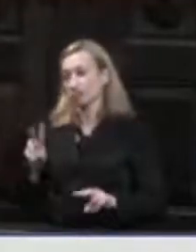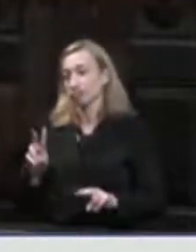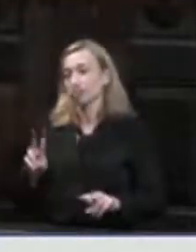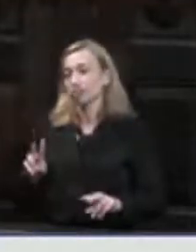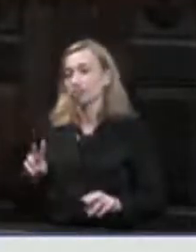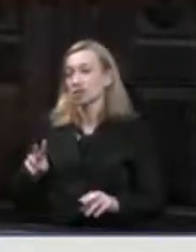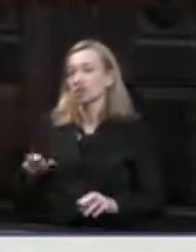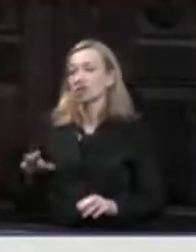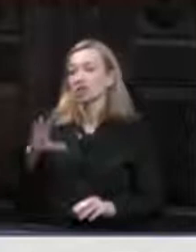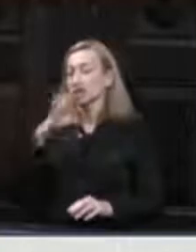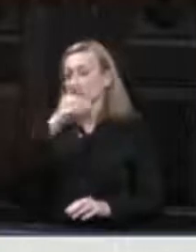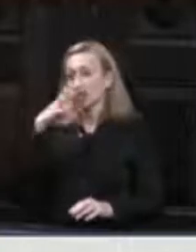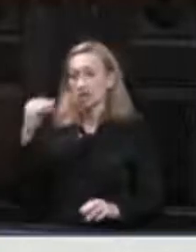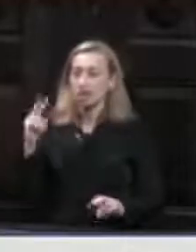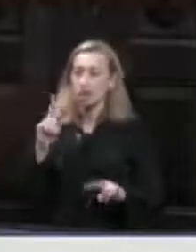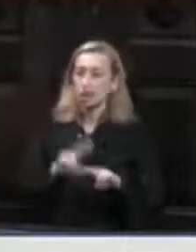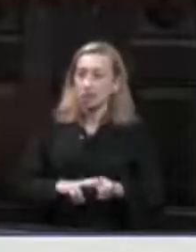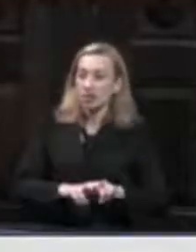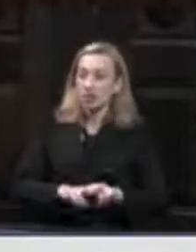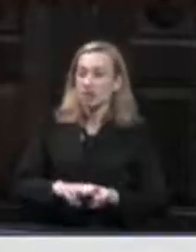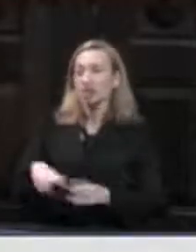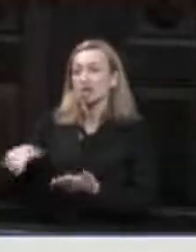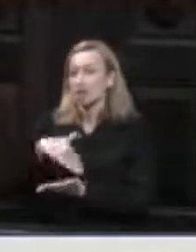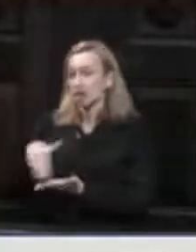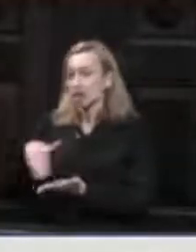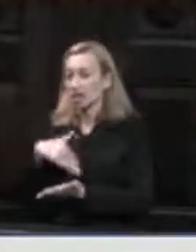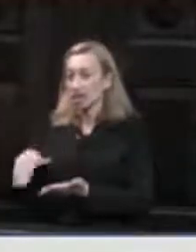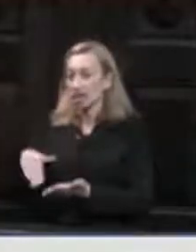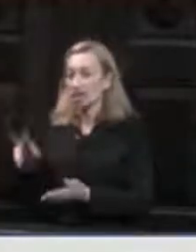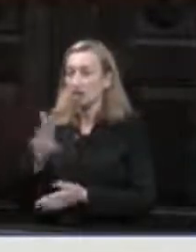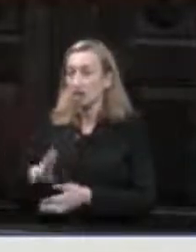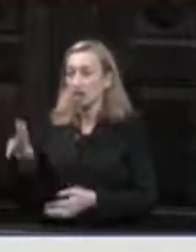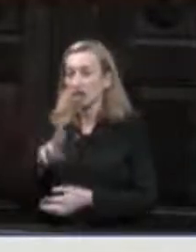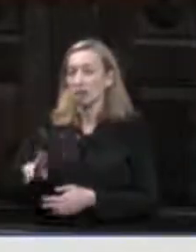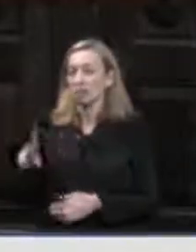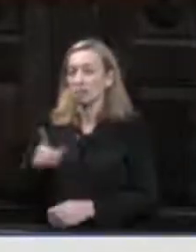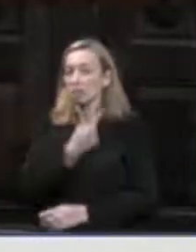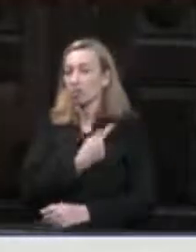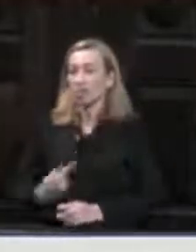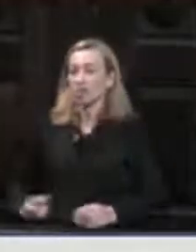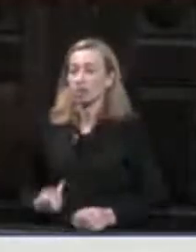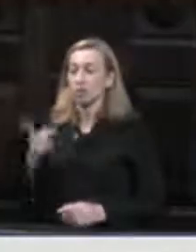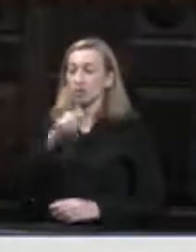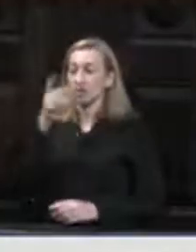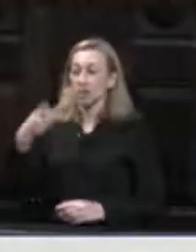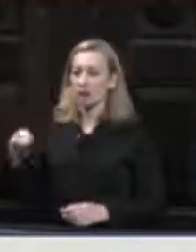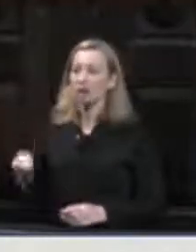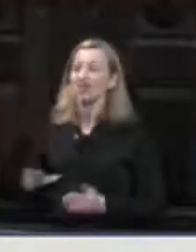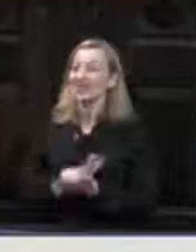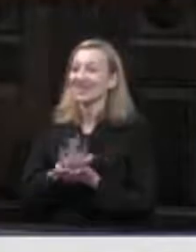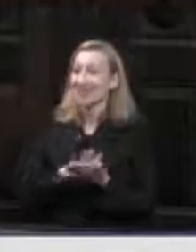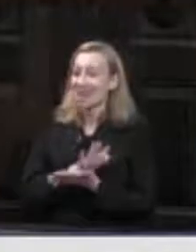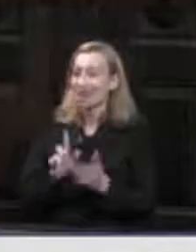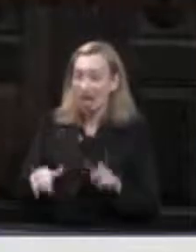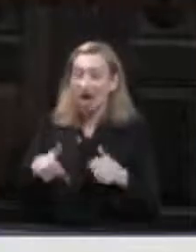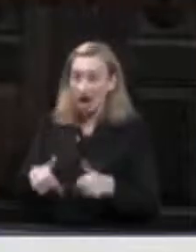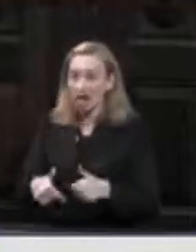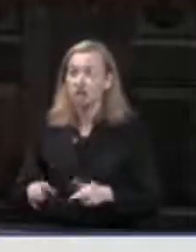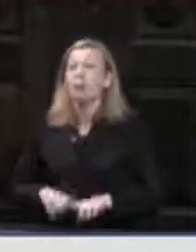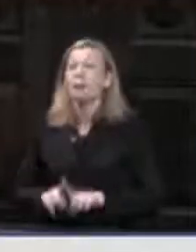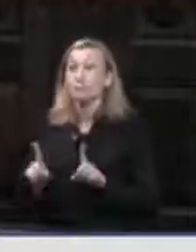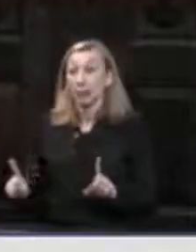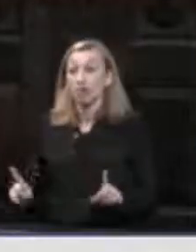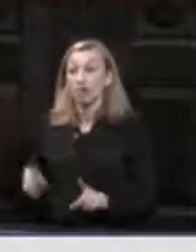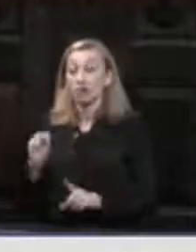inúmeras secretarias chefiadas pelo governador Pezão. Nada funciona, mas esse sistema